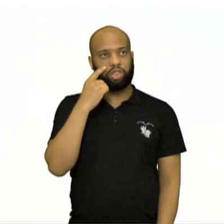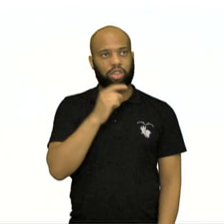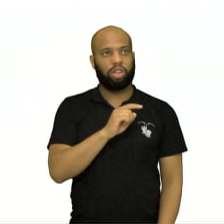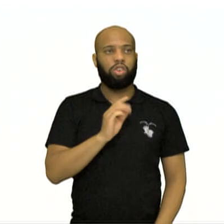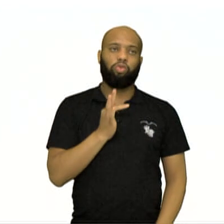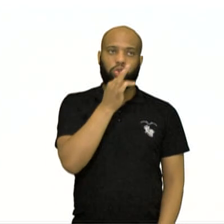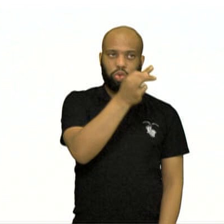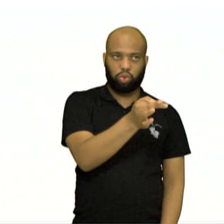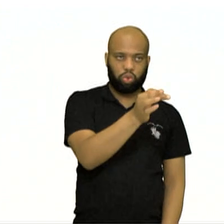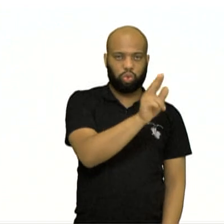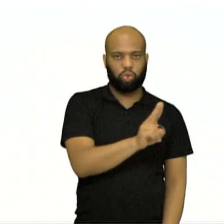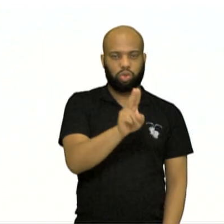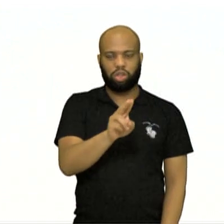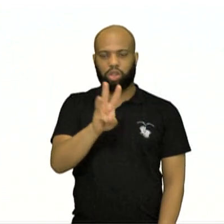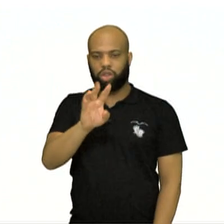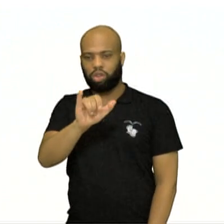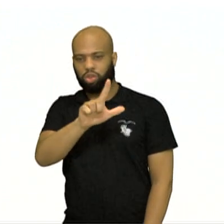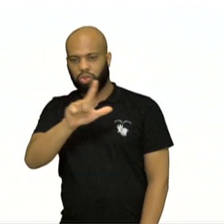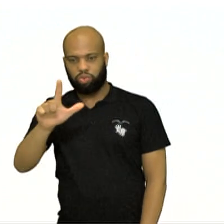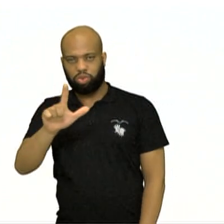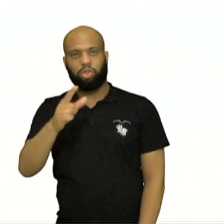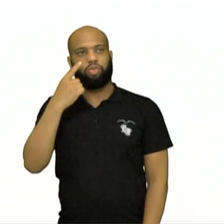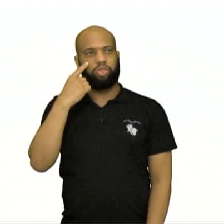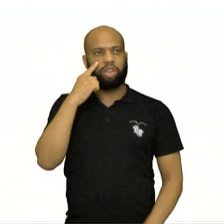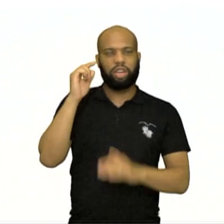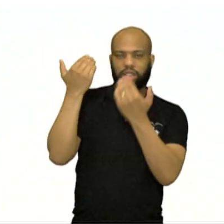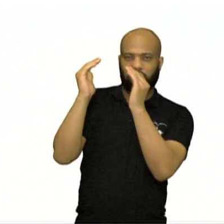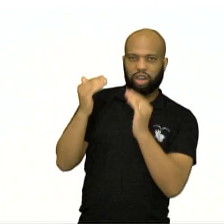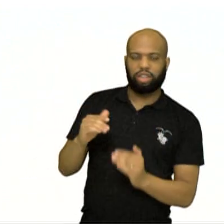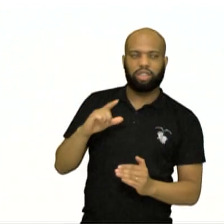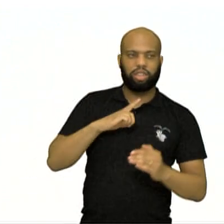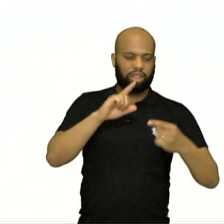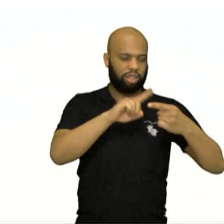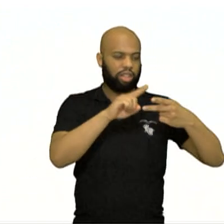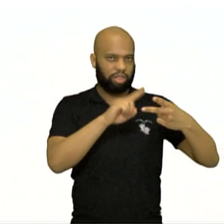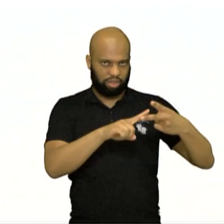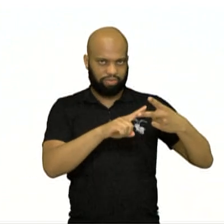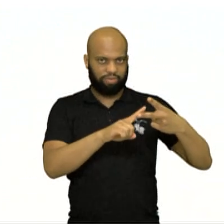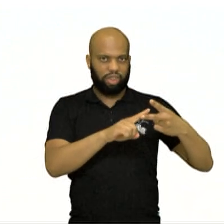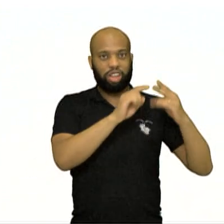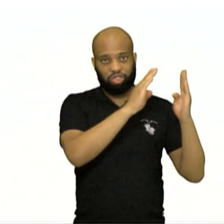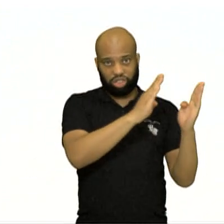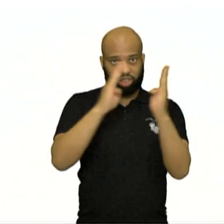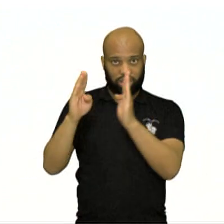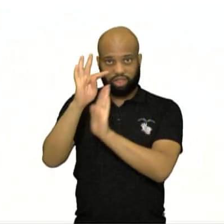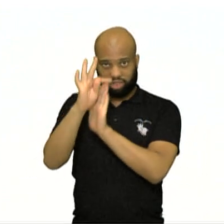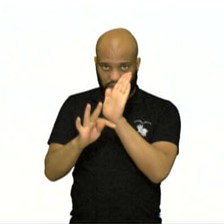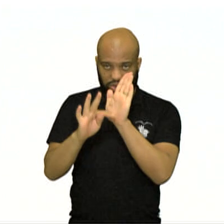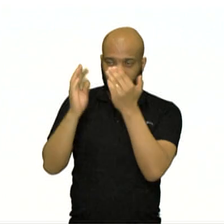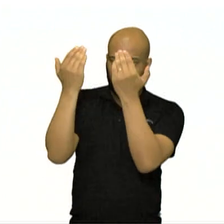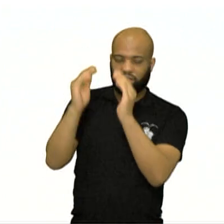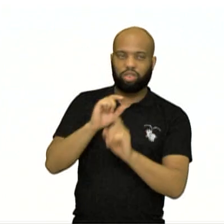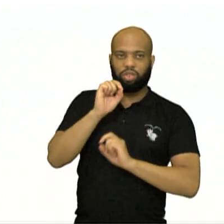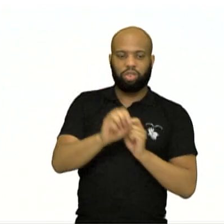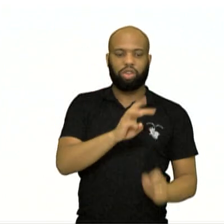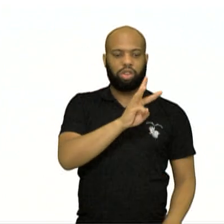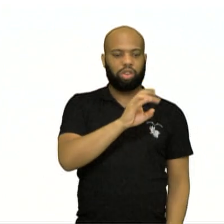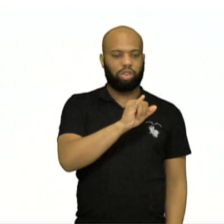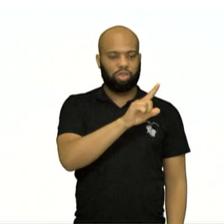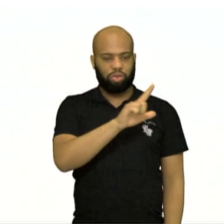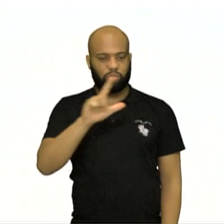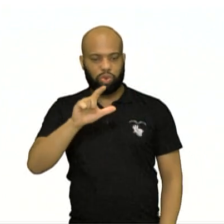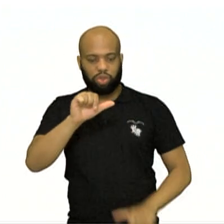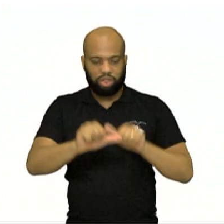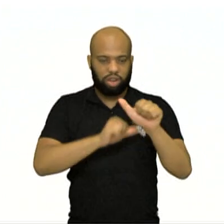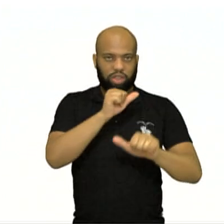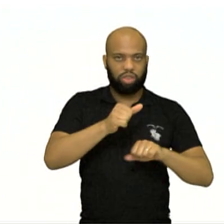Will. Depois de analisarmos o uso do Will nesses dois trechos de filmes, é possível concluir que o Will transforma os verbos